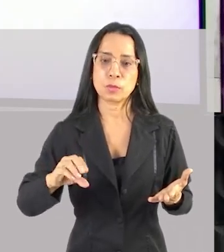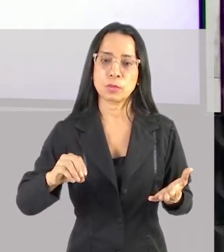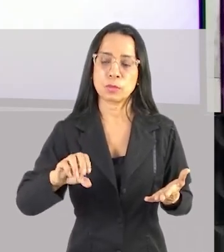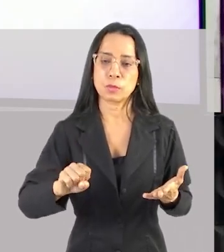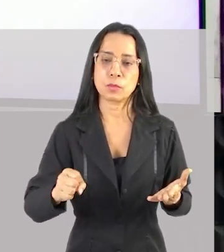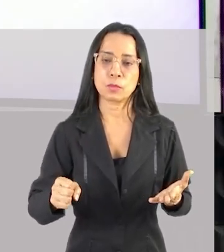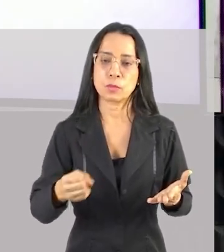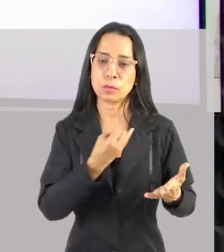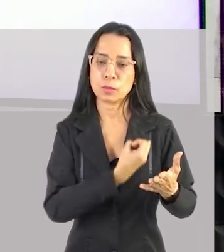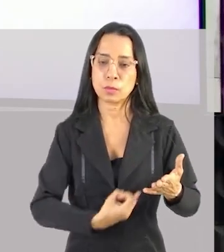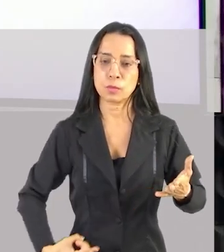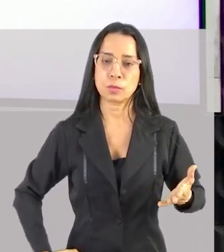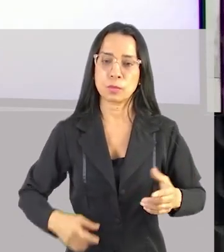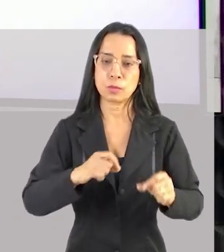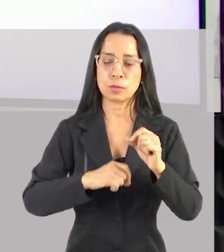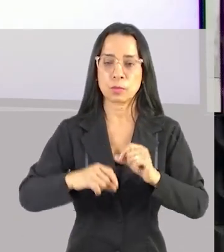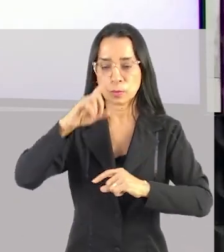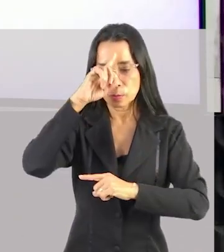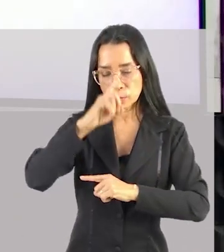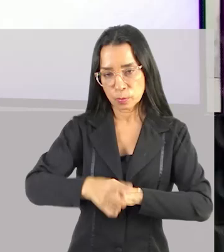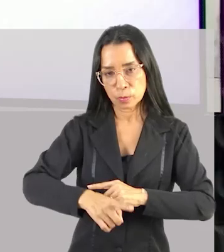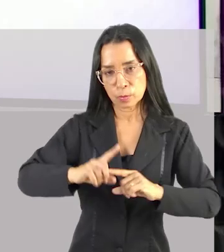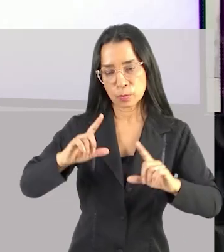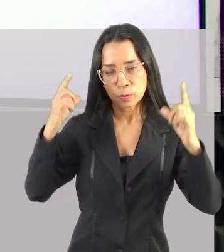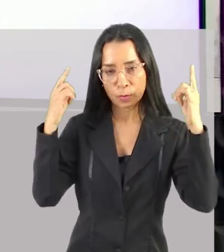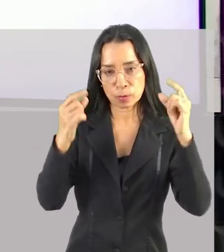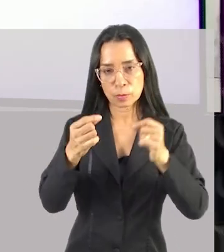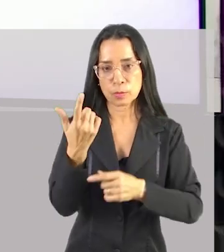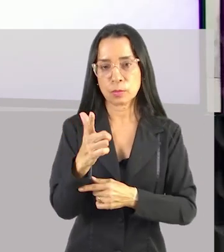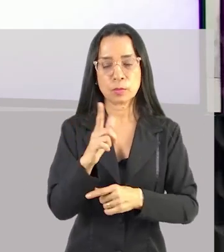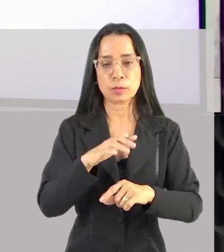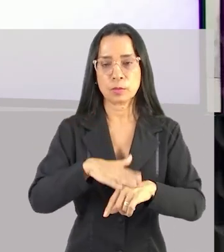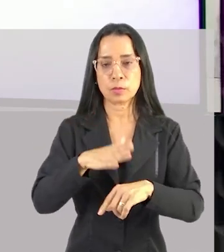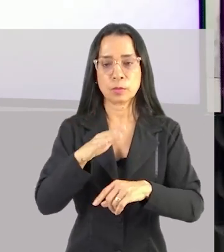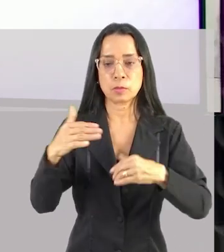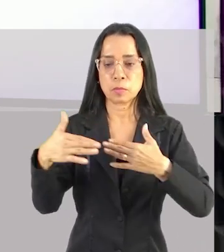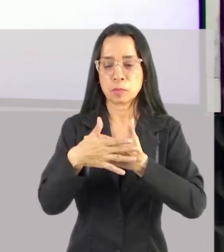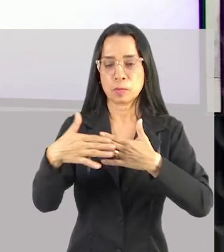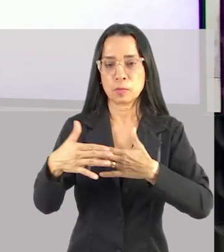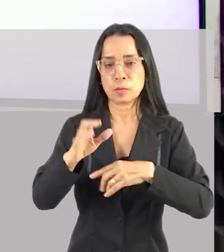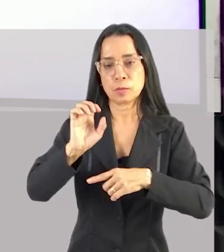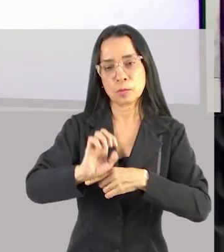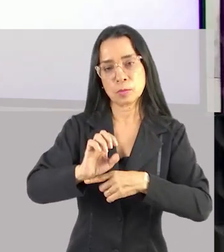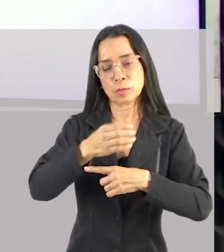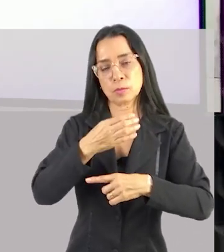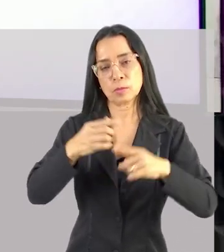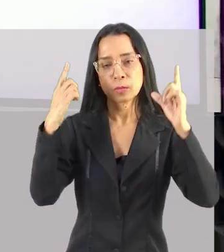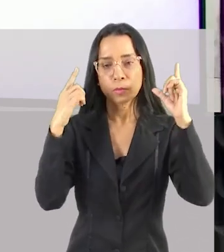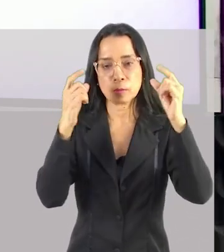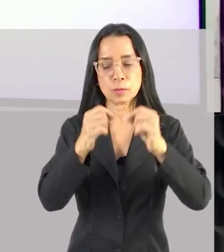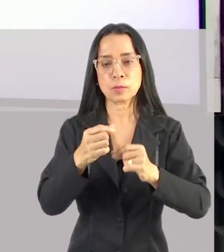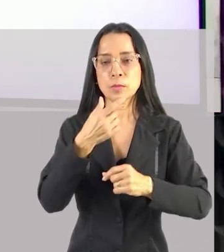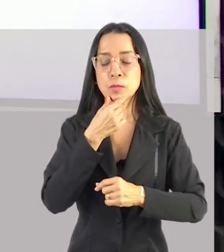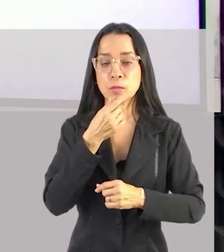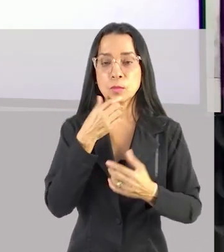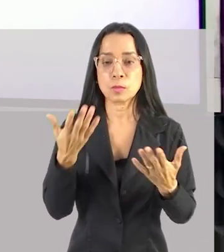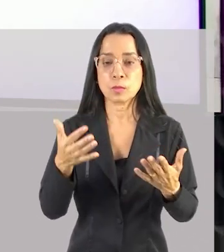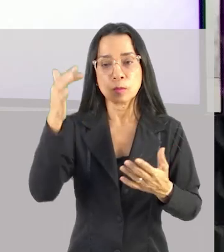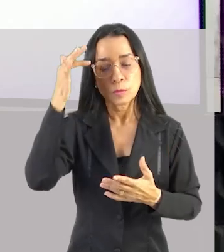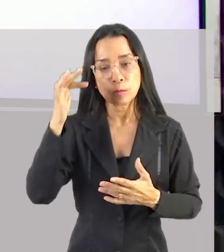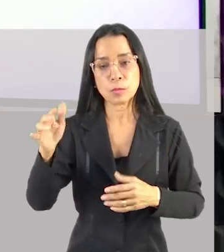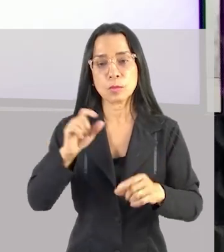um império que domina a Grécia e já não existe mais aquelas cidades, estados gregas. Então o homem,